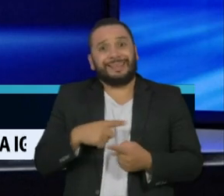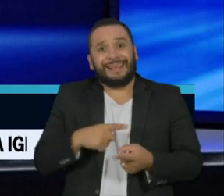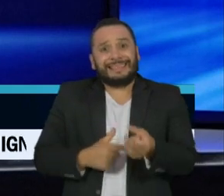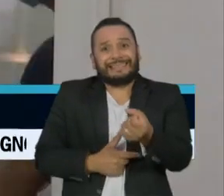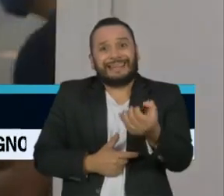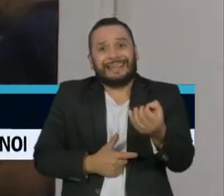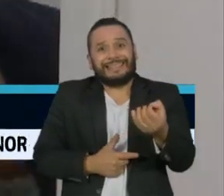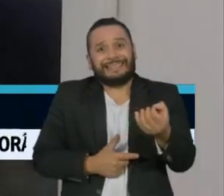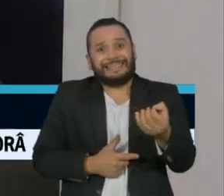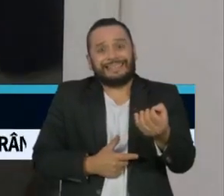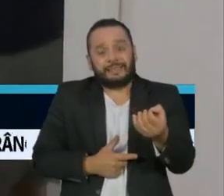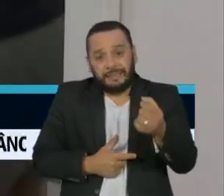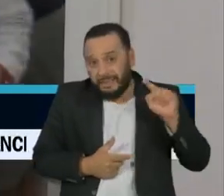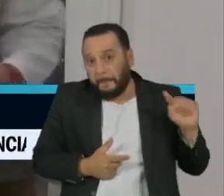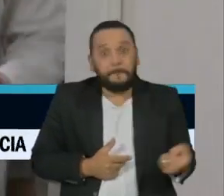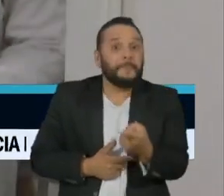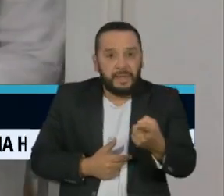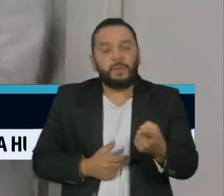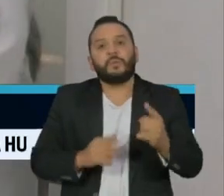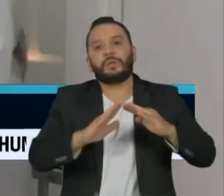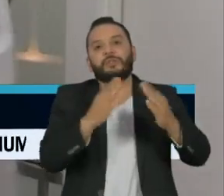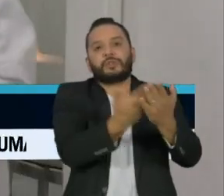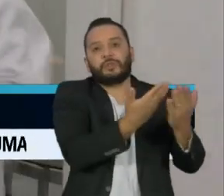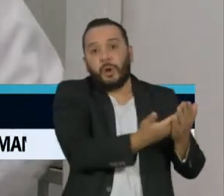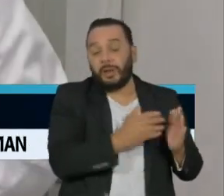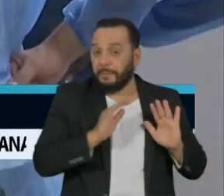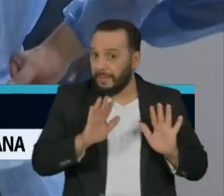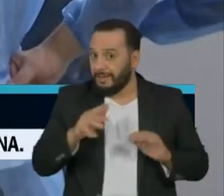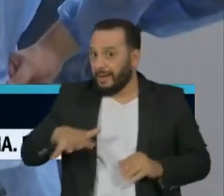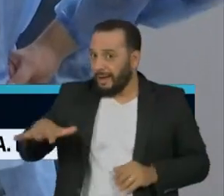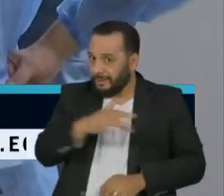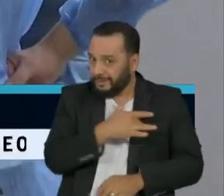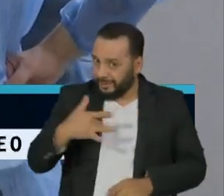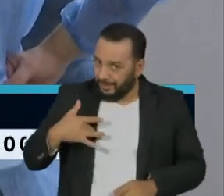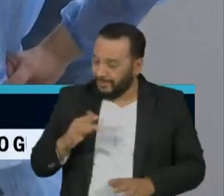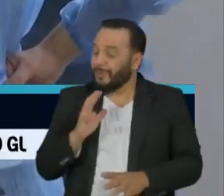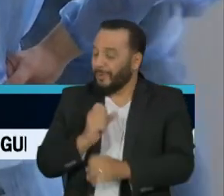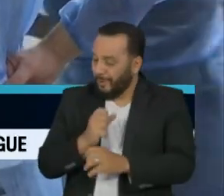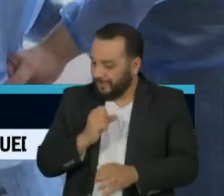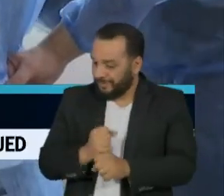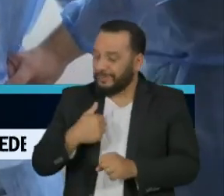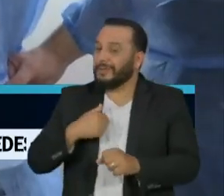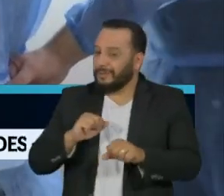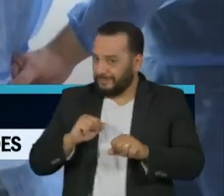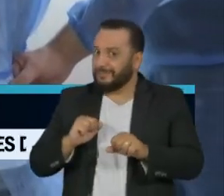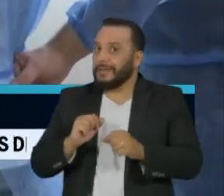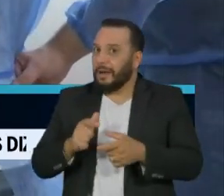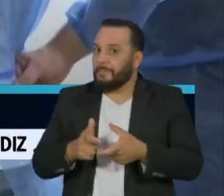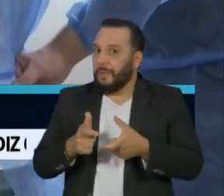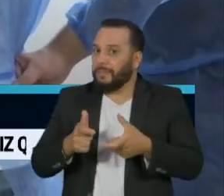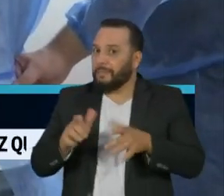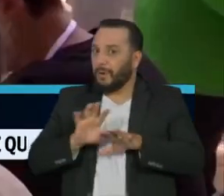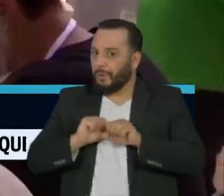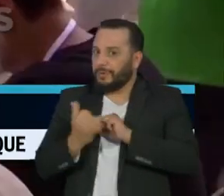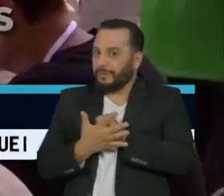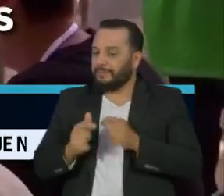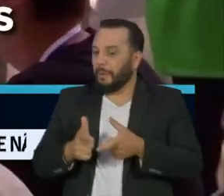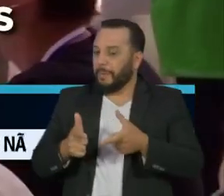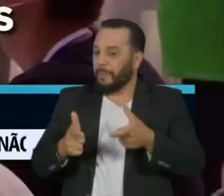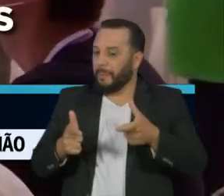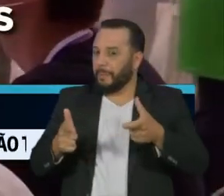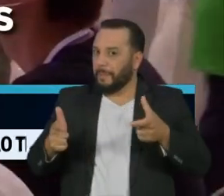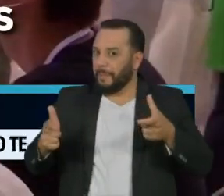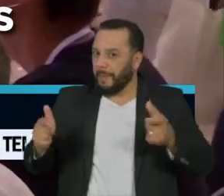do ensino no país mas o sistema de saúde vem registrando o contágios diários expressivos nos últimos dias